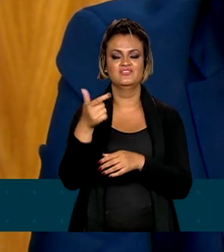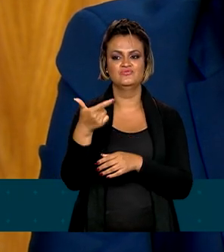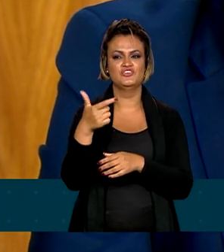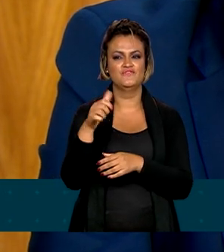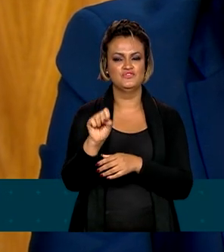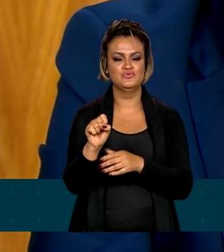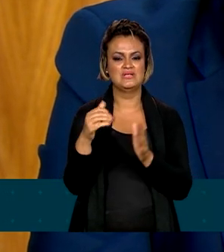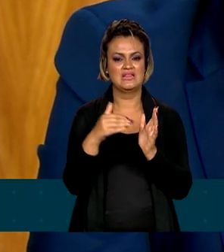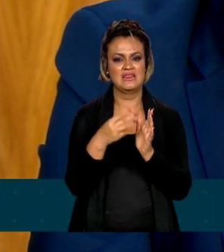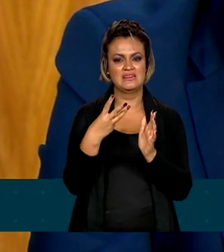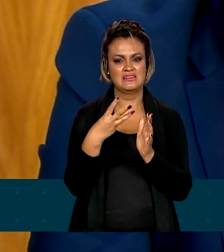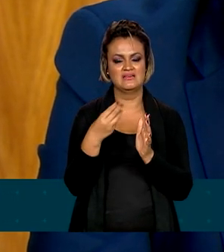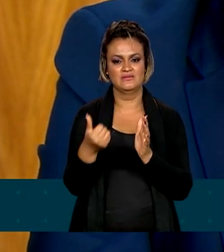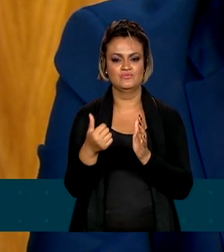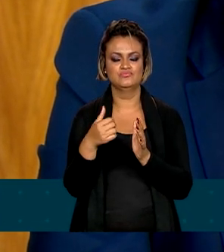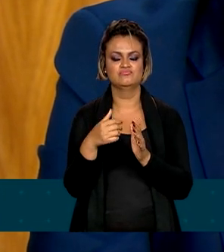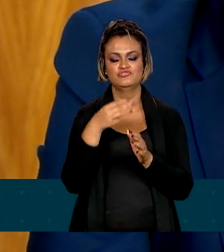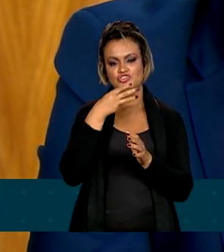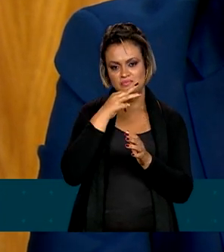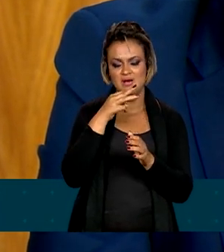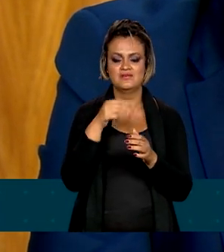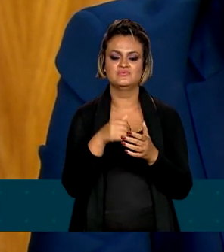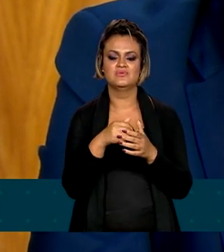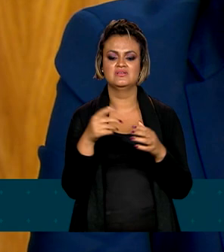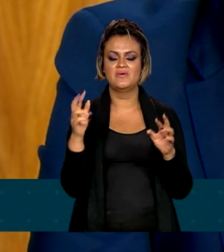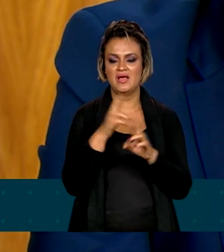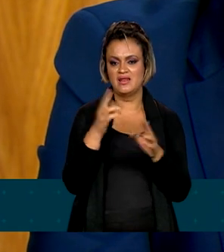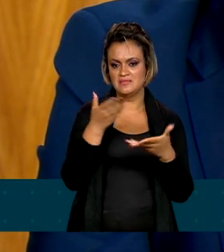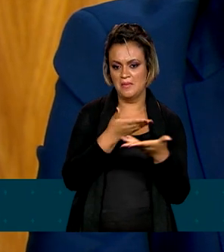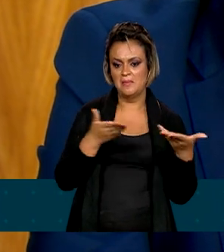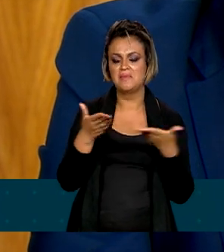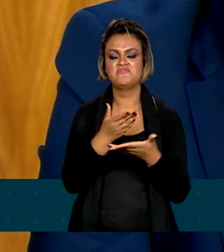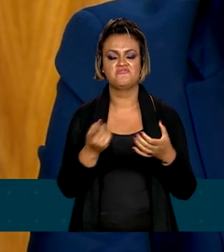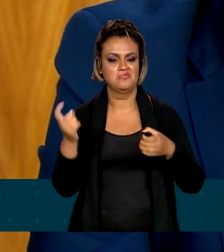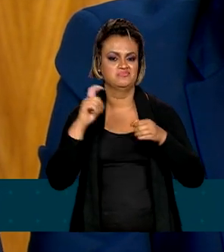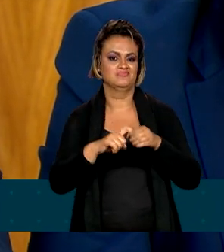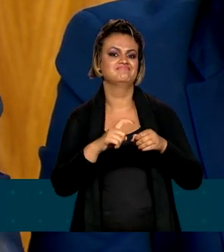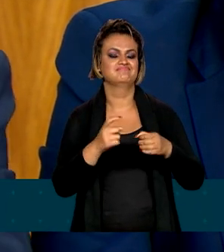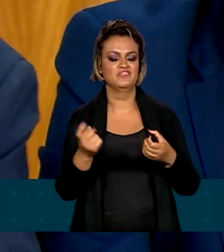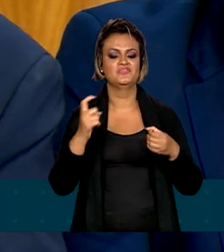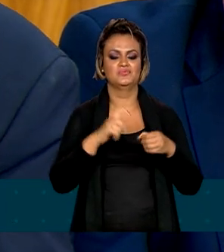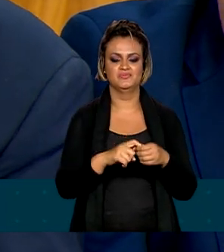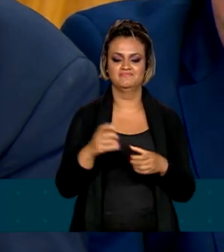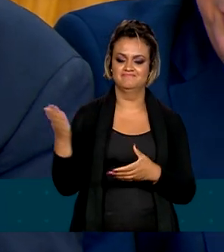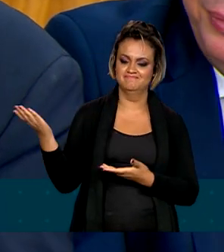28 a 31 de março. Então, a relação federativa voltou, viu? Com